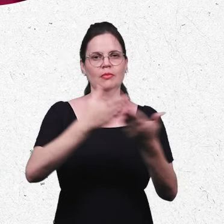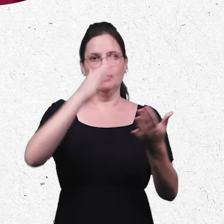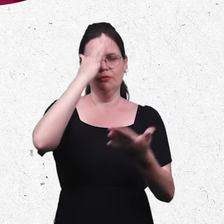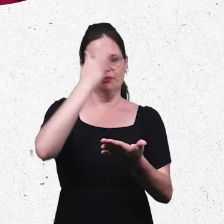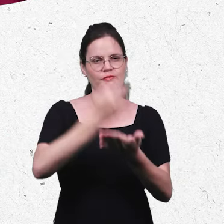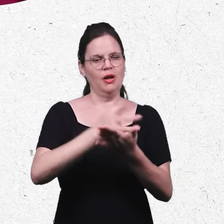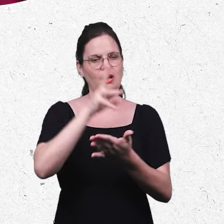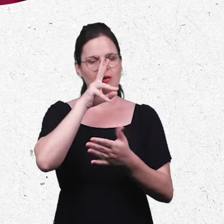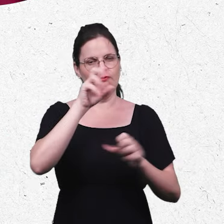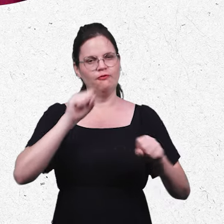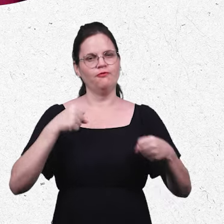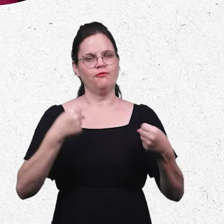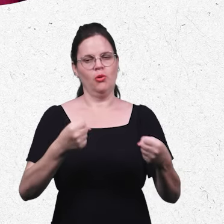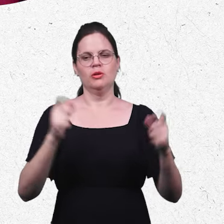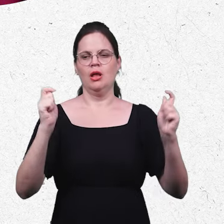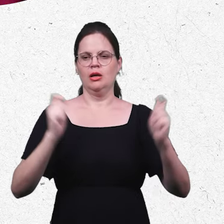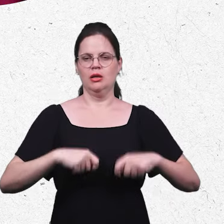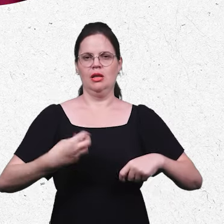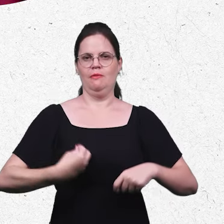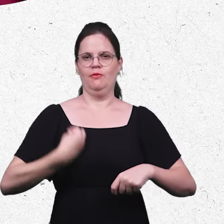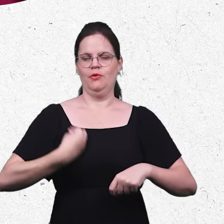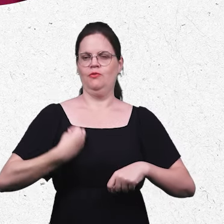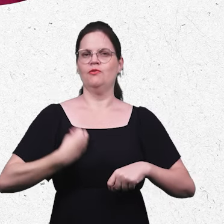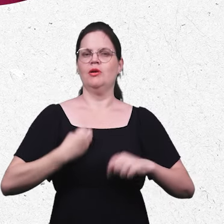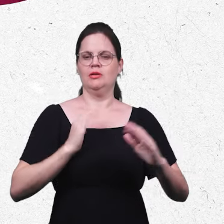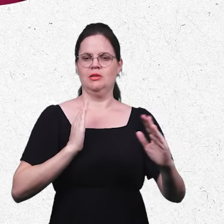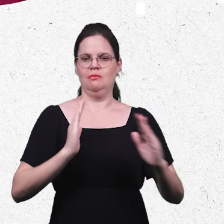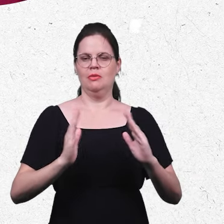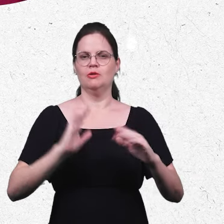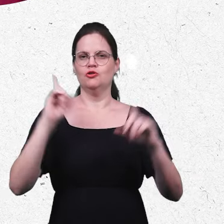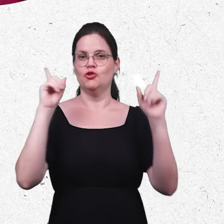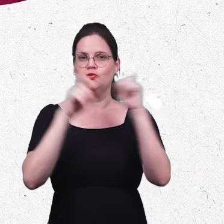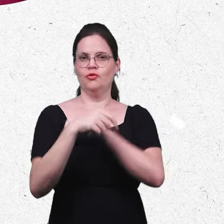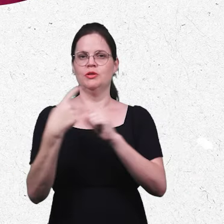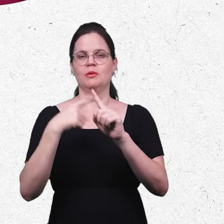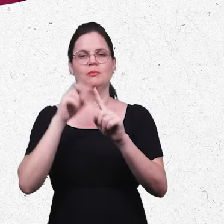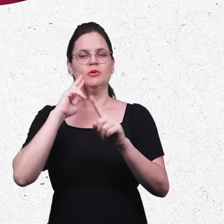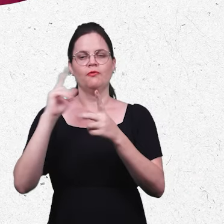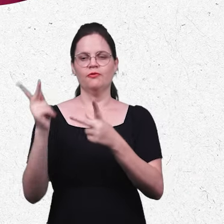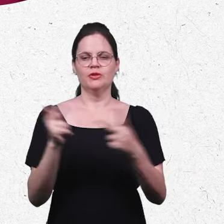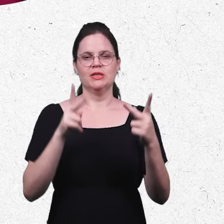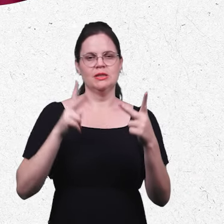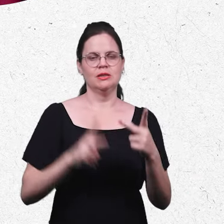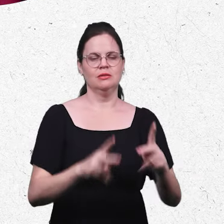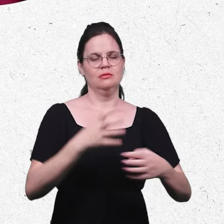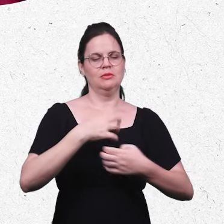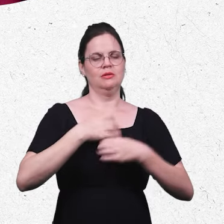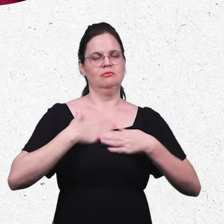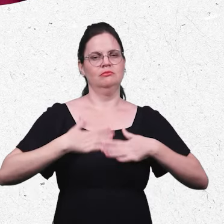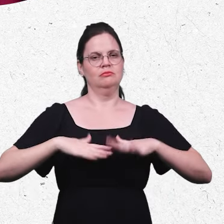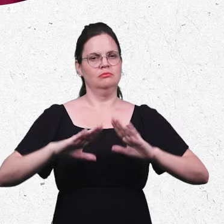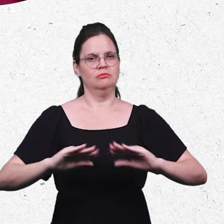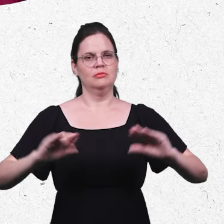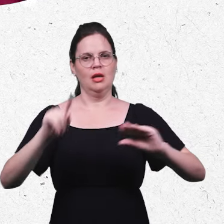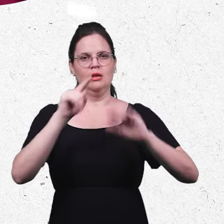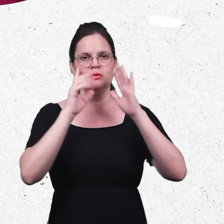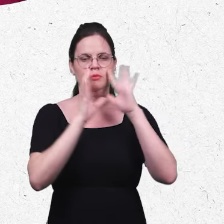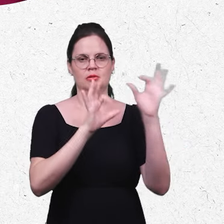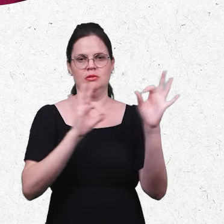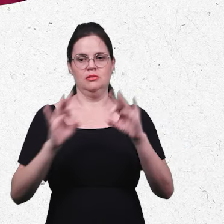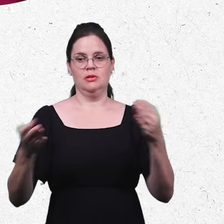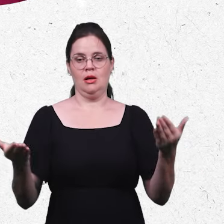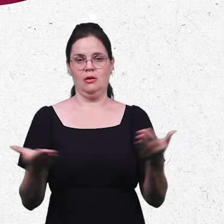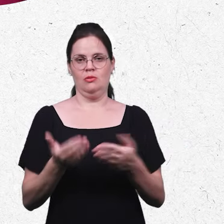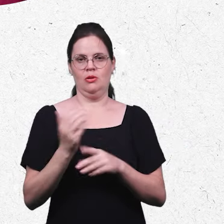conceda força, para que possam passar por esse momento, mas que o Senhor possa visitar, Senhor, os corações, aqueles que nos assistem